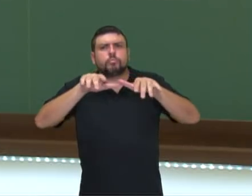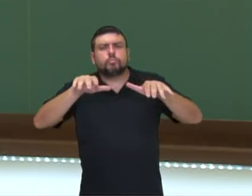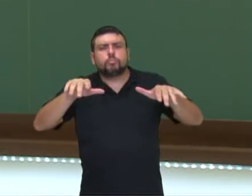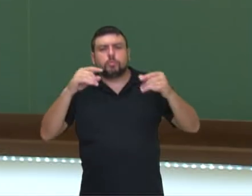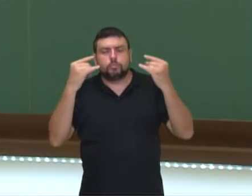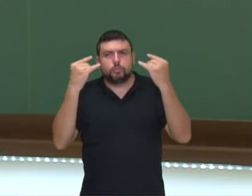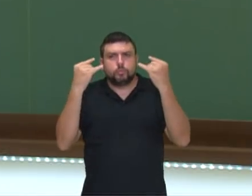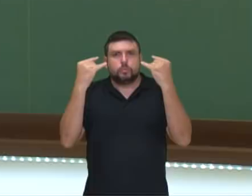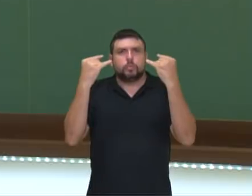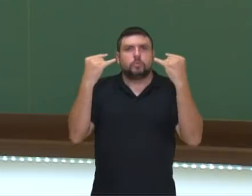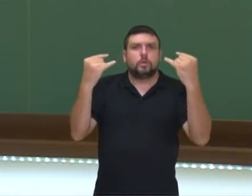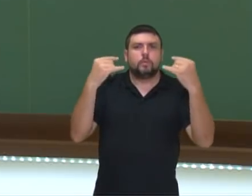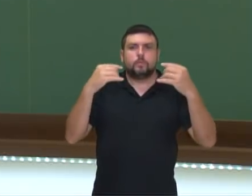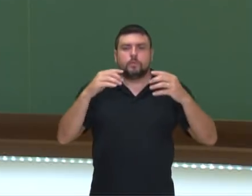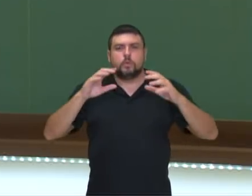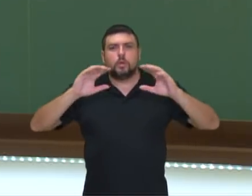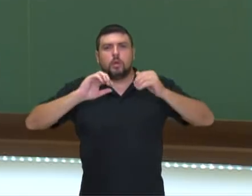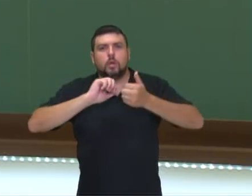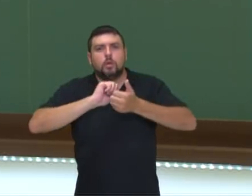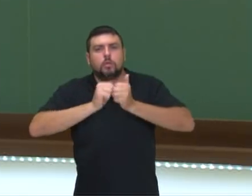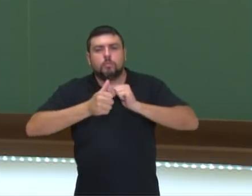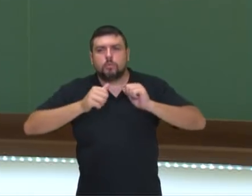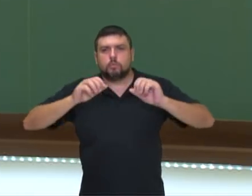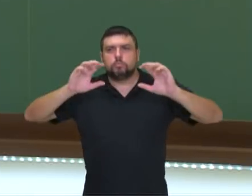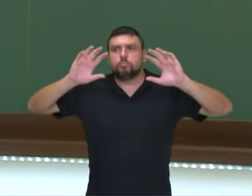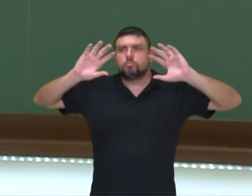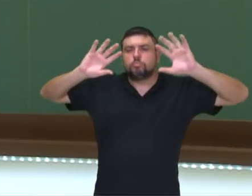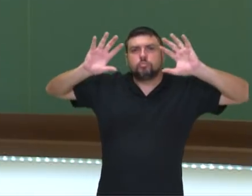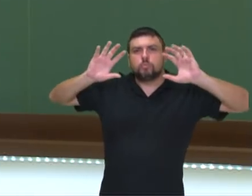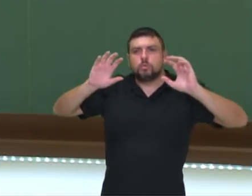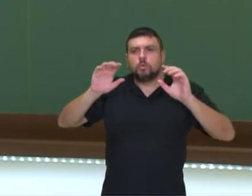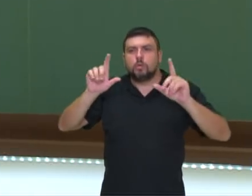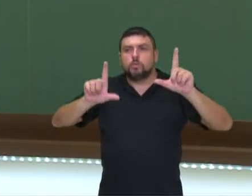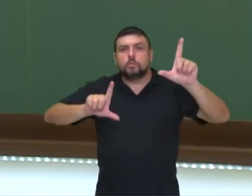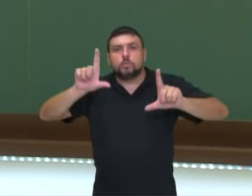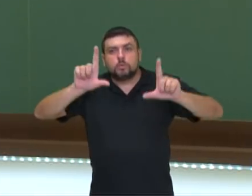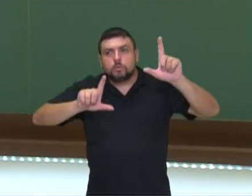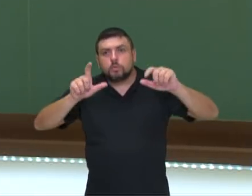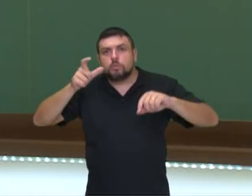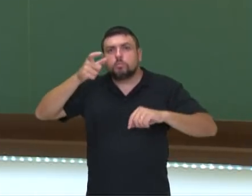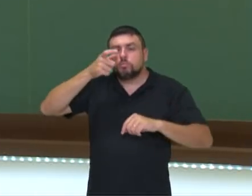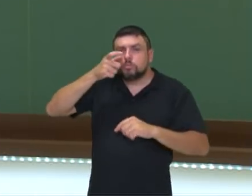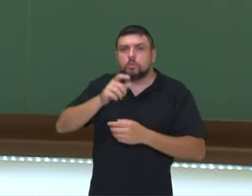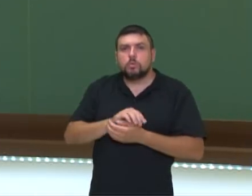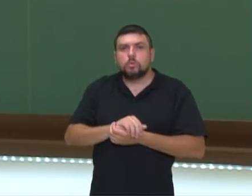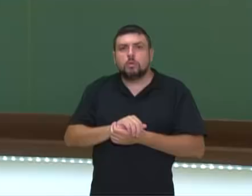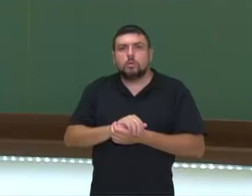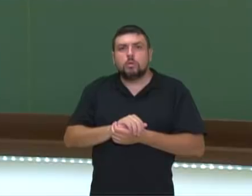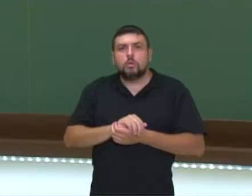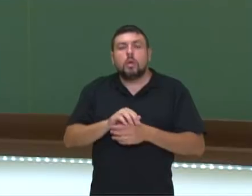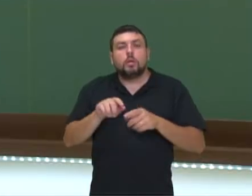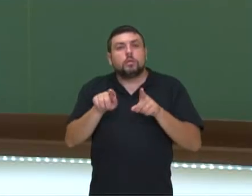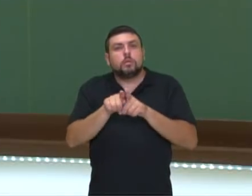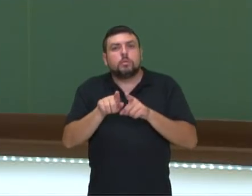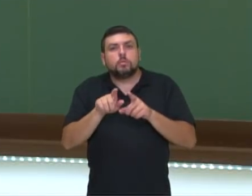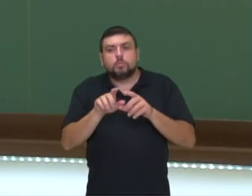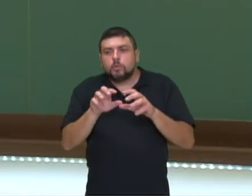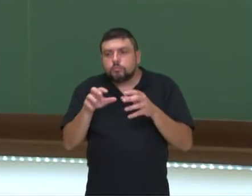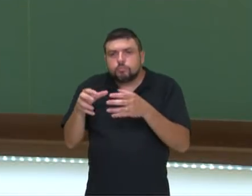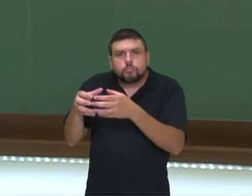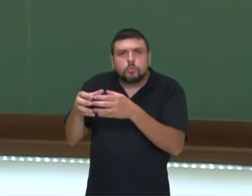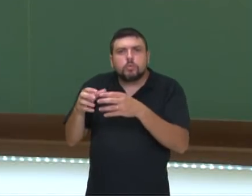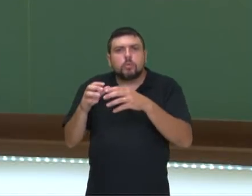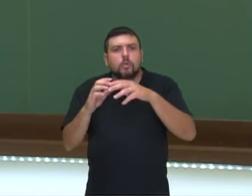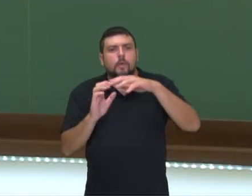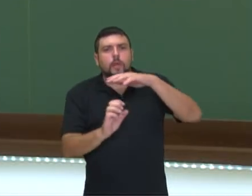vez algo de espetáculo sendo transmitido pelas TVs, associar empresas, clubes, atletas e mídia, ou seja, isso fez com que tivesse